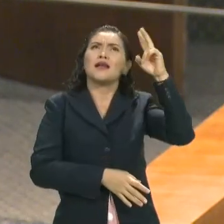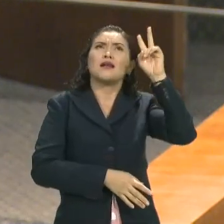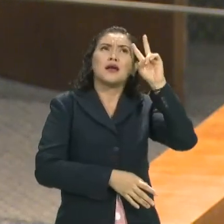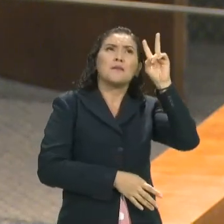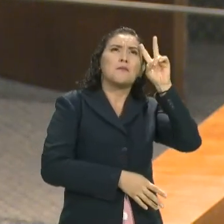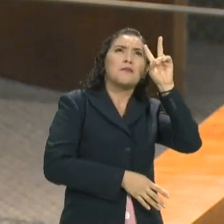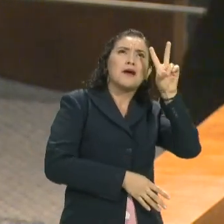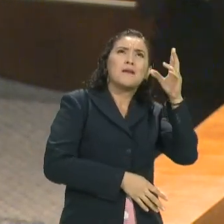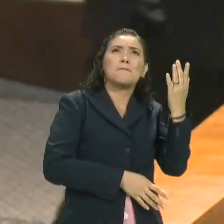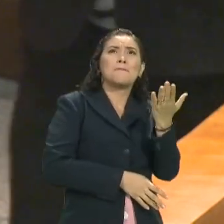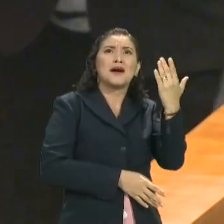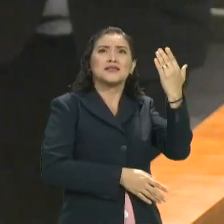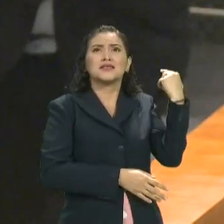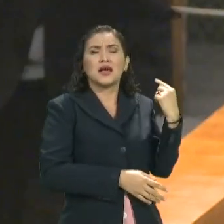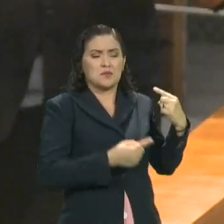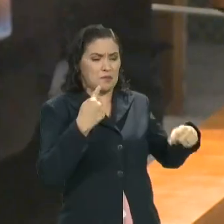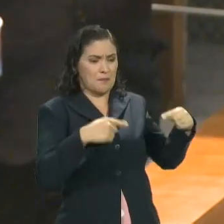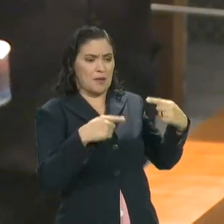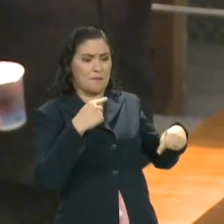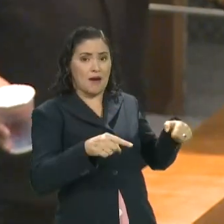E